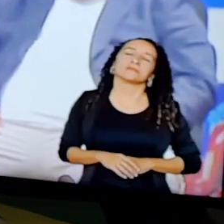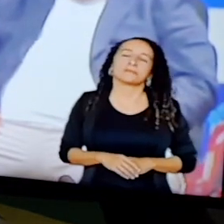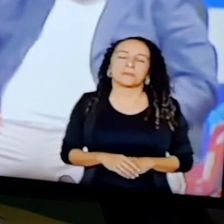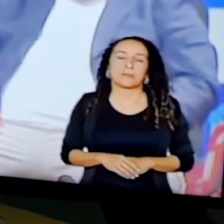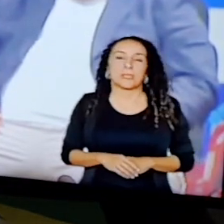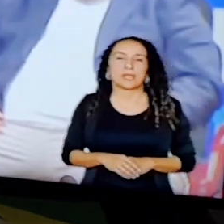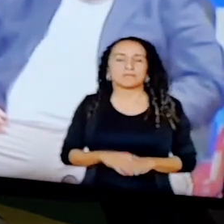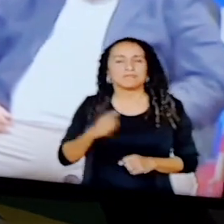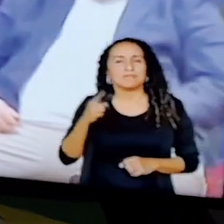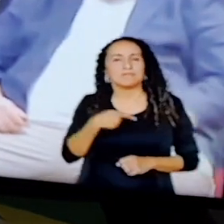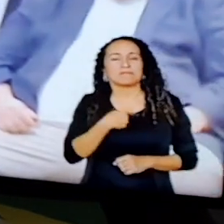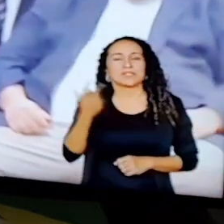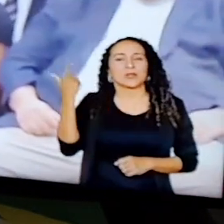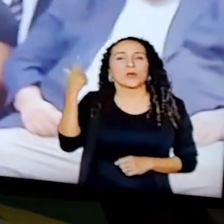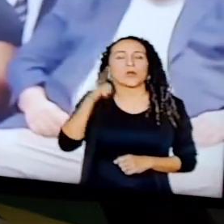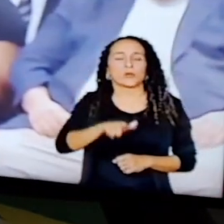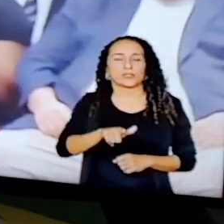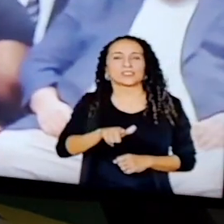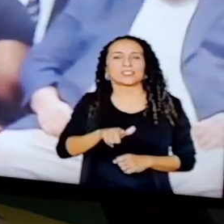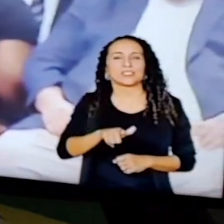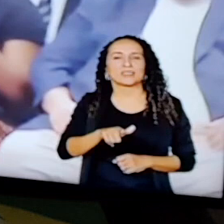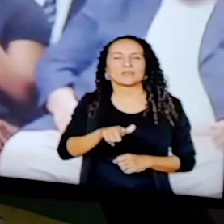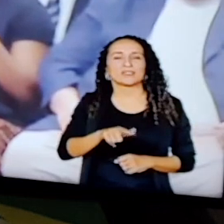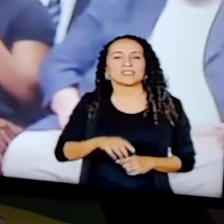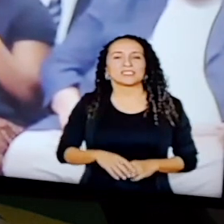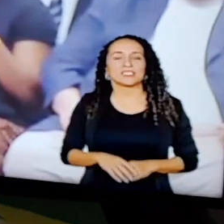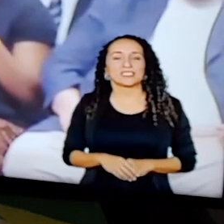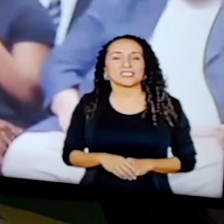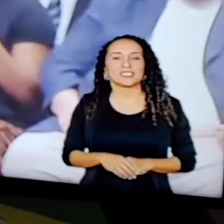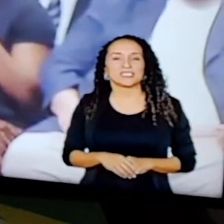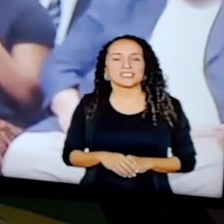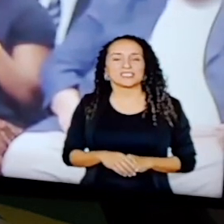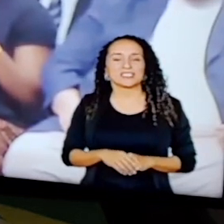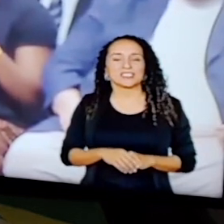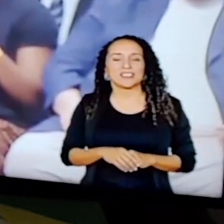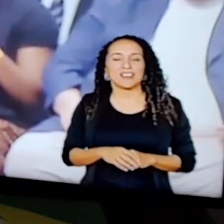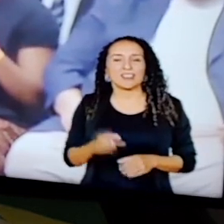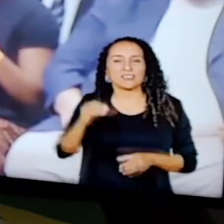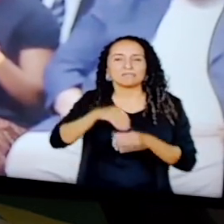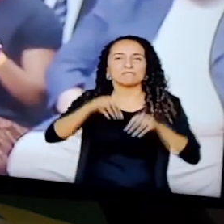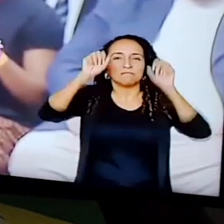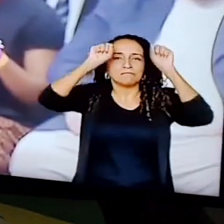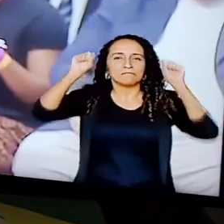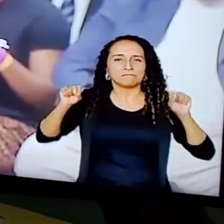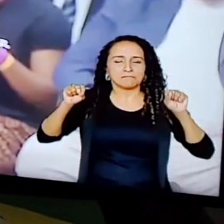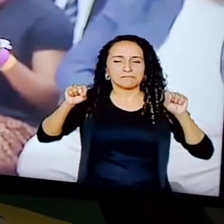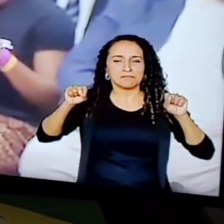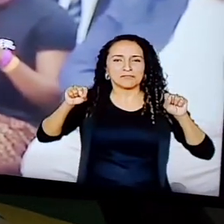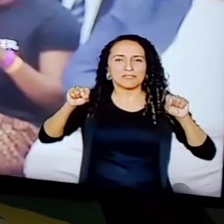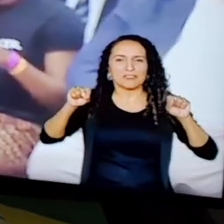Nós conseguimos colocar na Suprema Corte desse